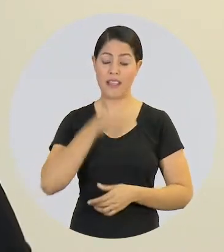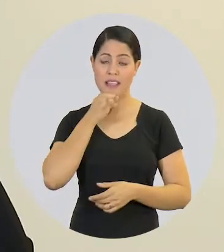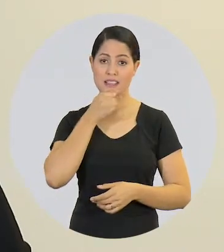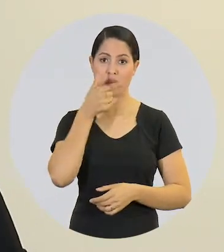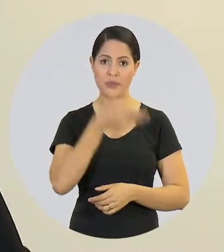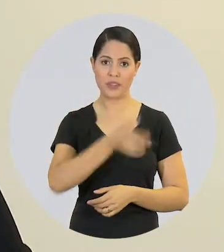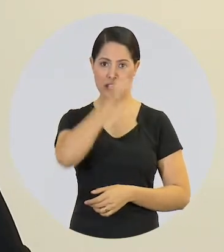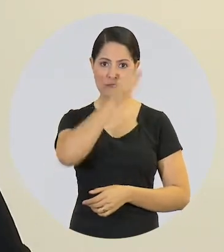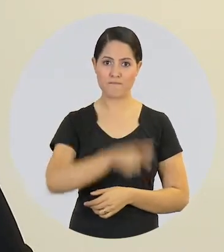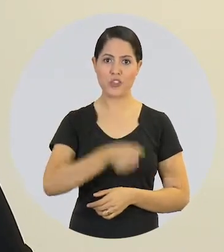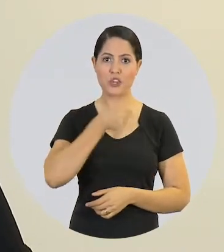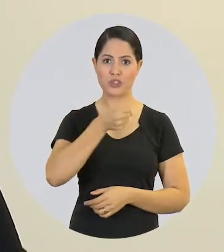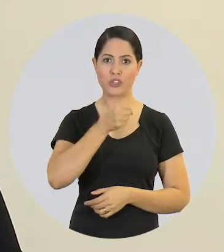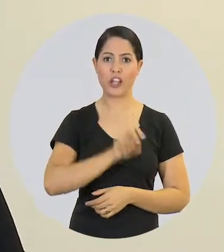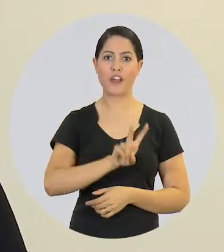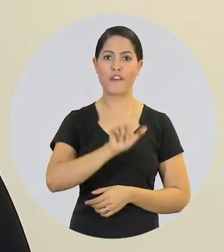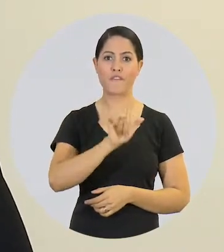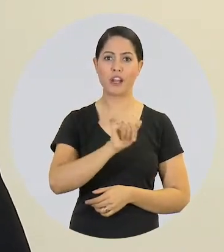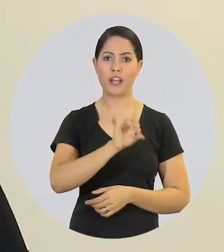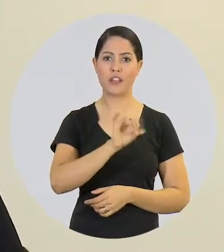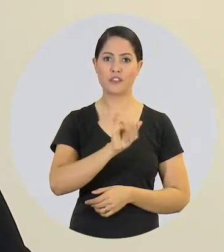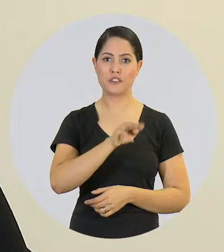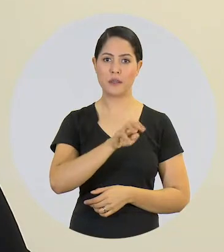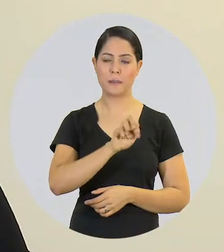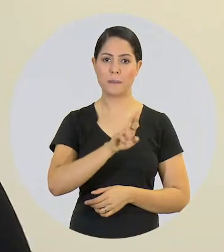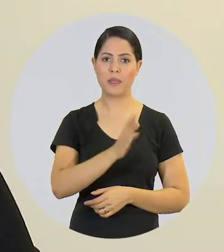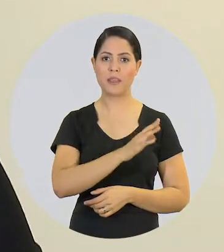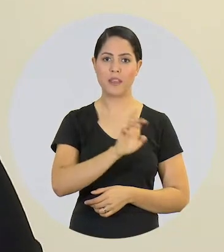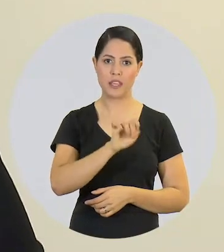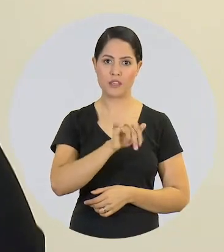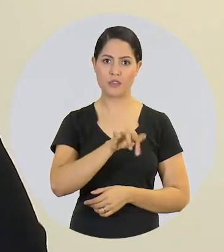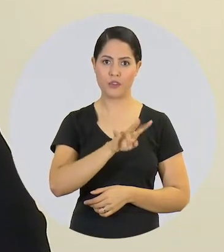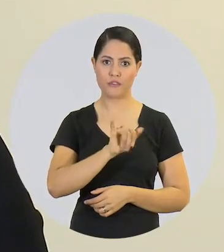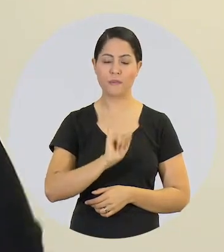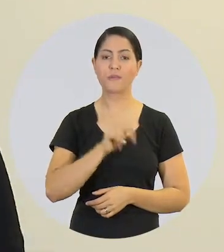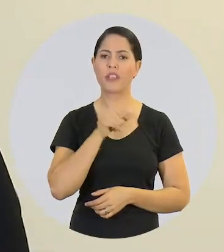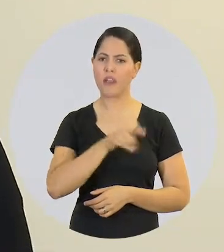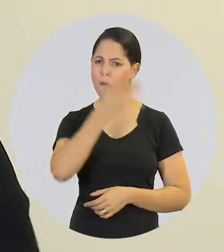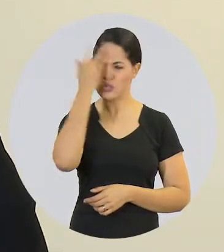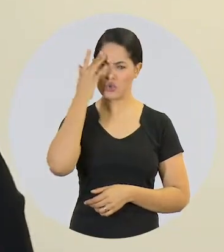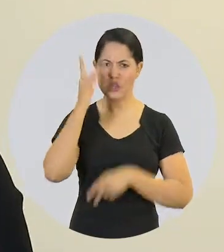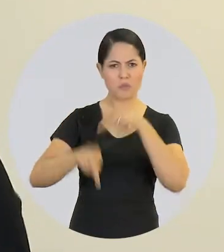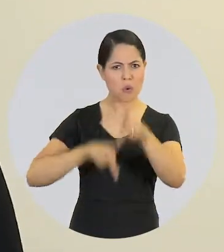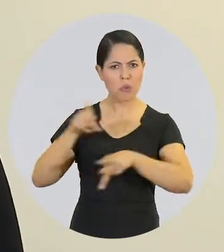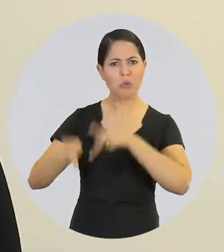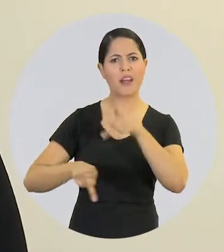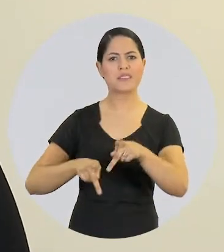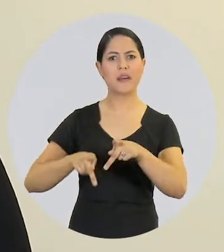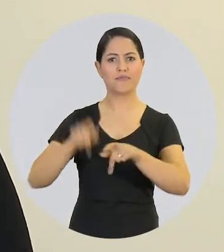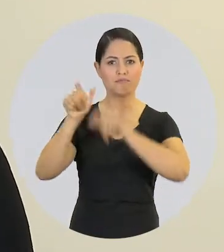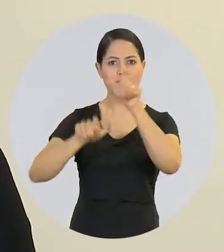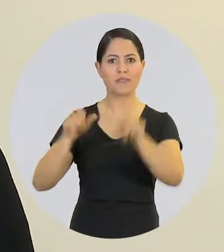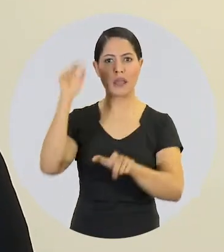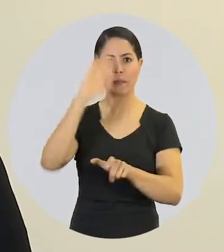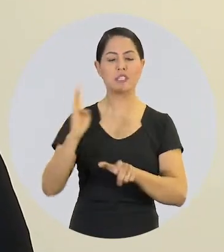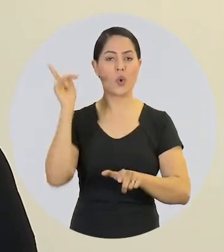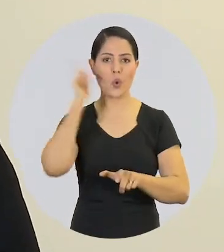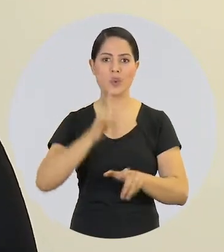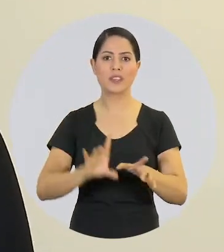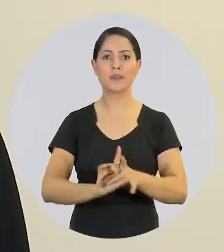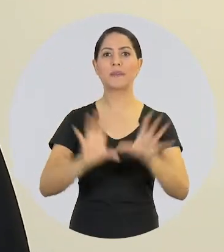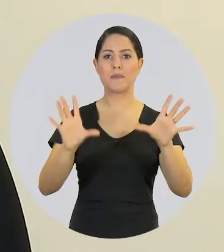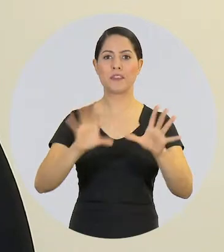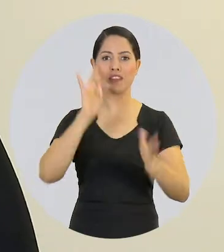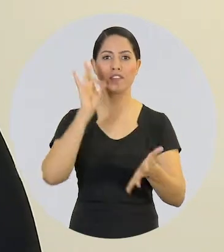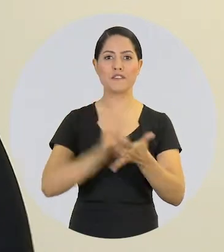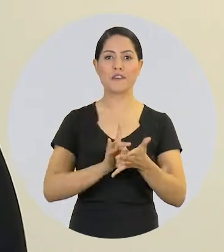democrático, a exemplo do jornalista Vladimir Herzog. Graças a este ideal, os brasileiros e brasileiras conquistaram a liberdade do